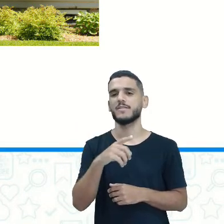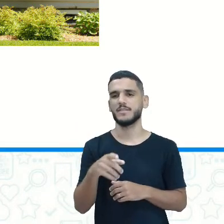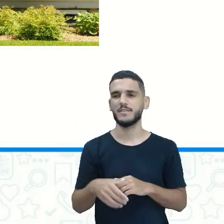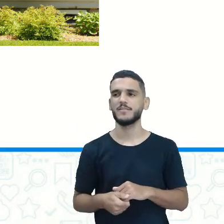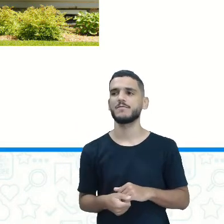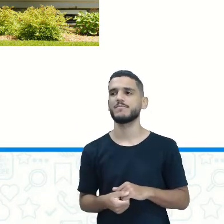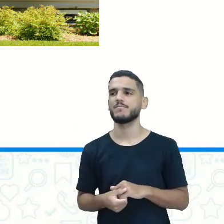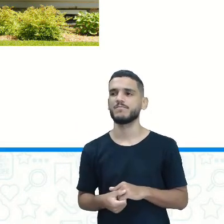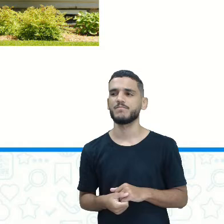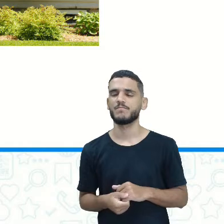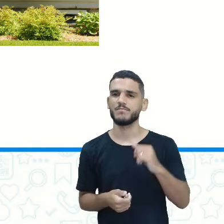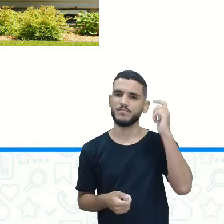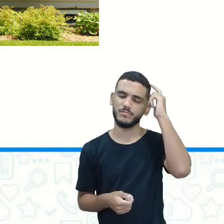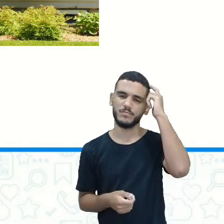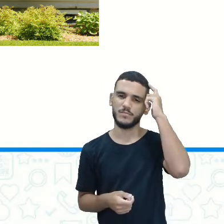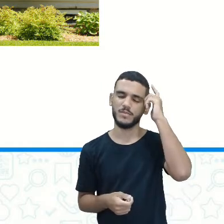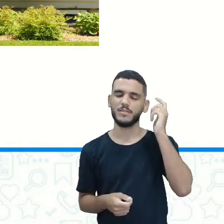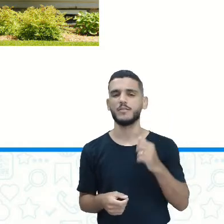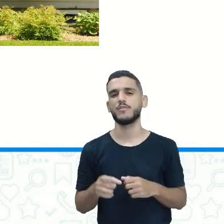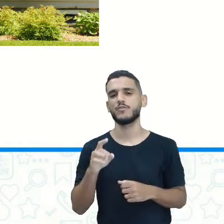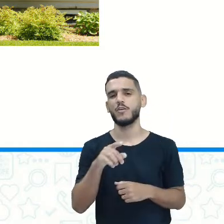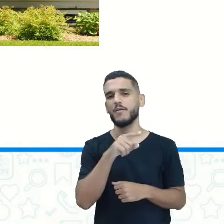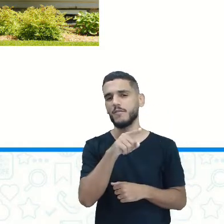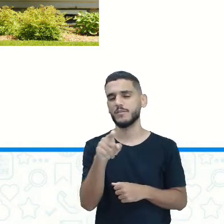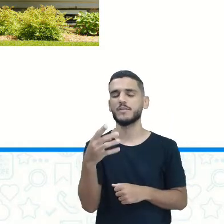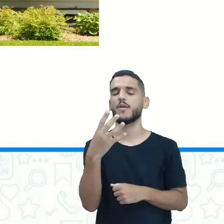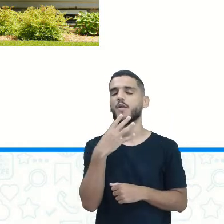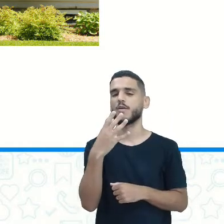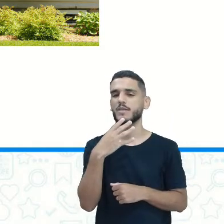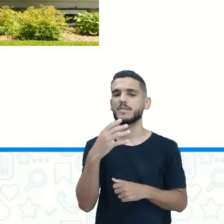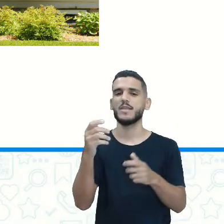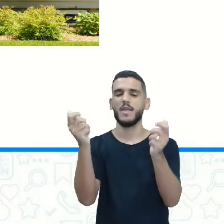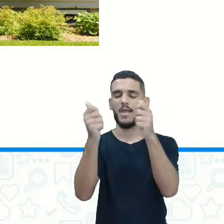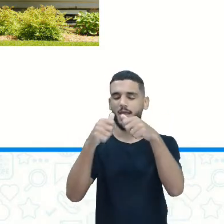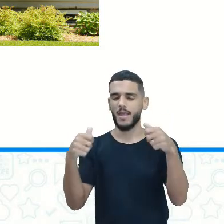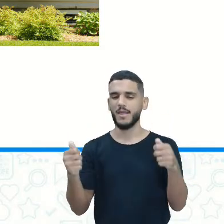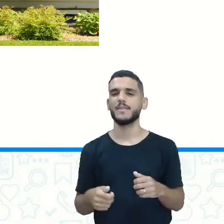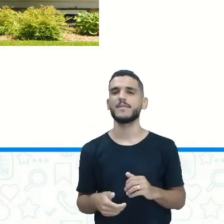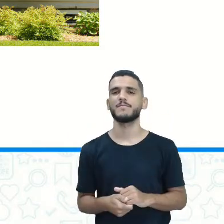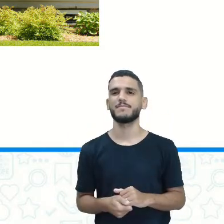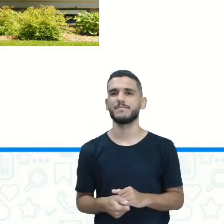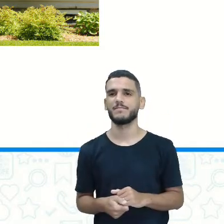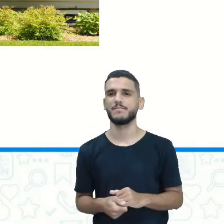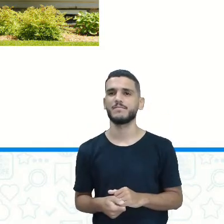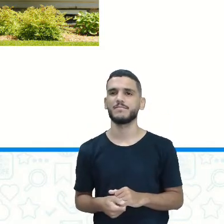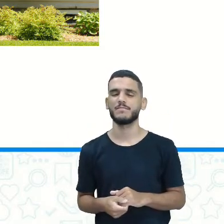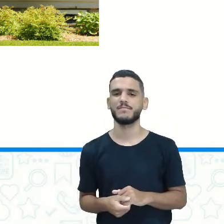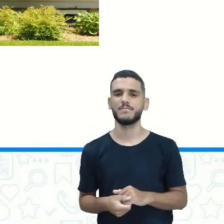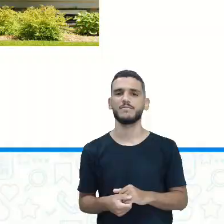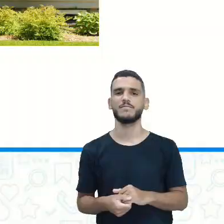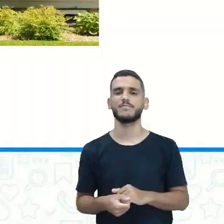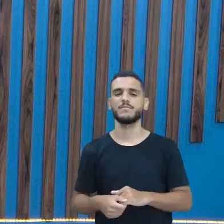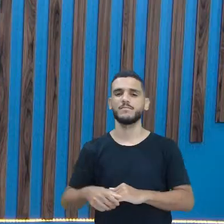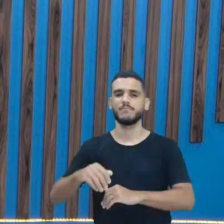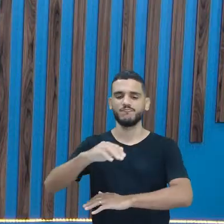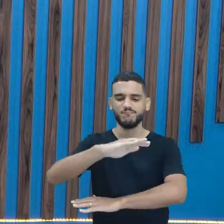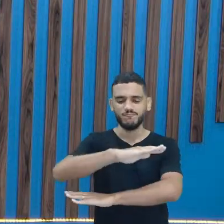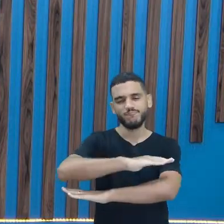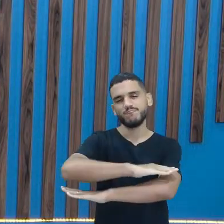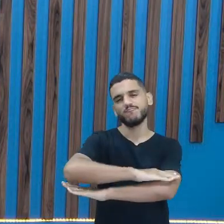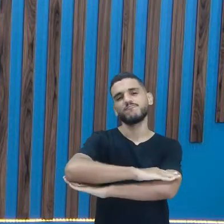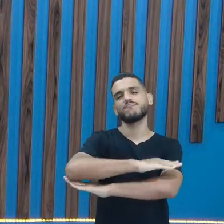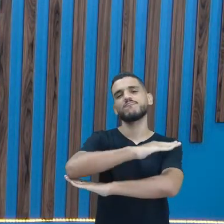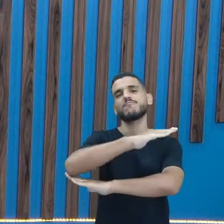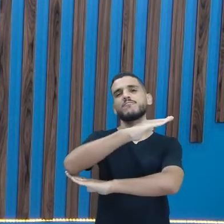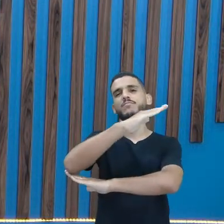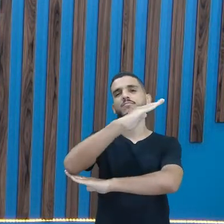sem acompanhamento, só para a gente conhecer um pouquinho da arte, né? Faz assim, ó. Da janela lateral